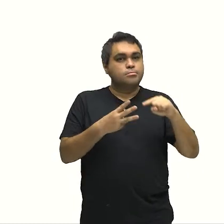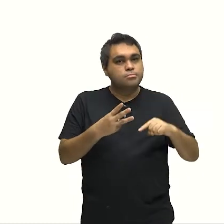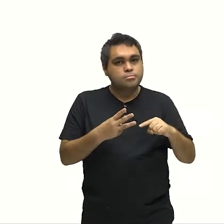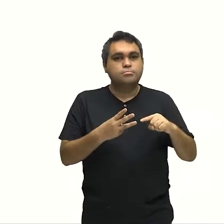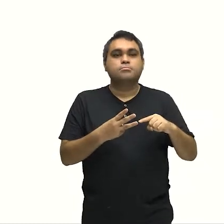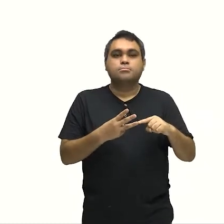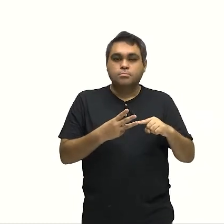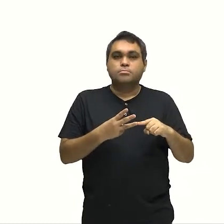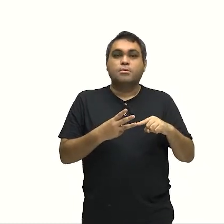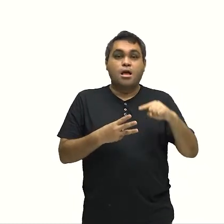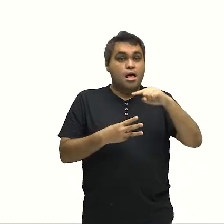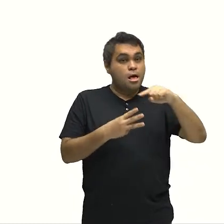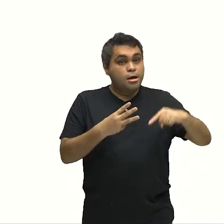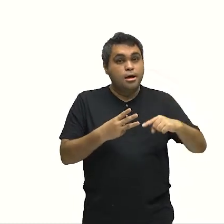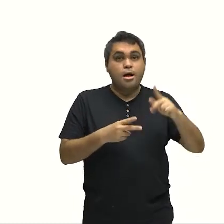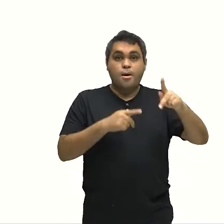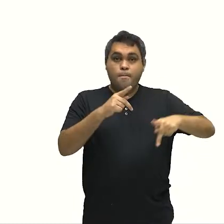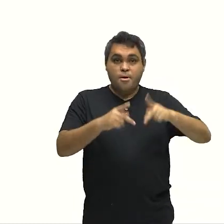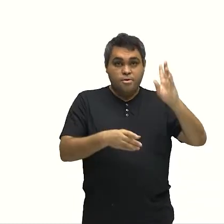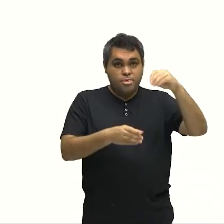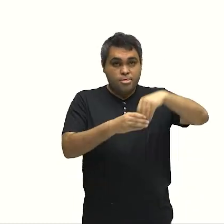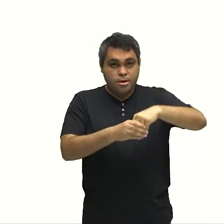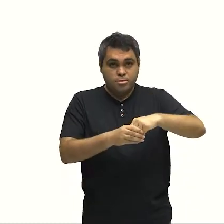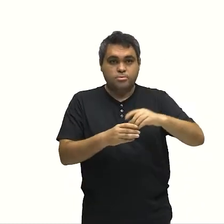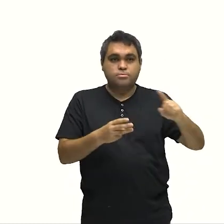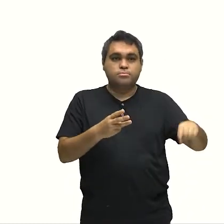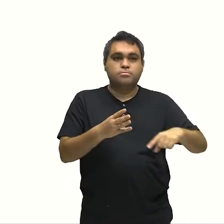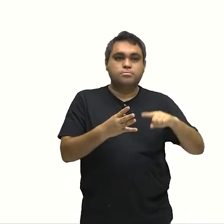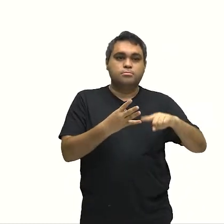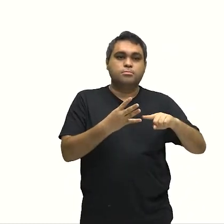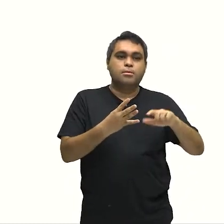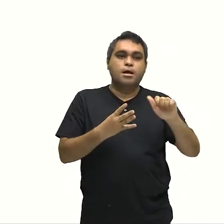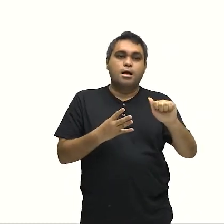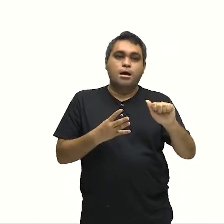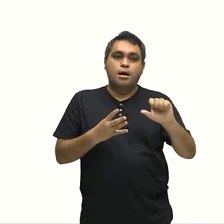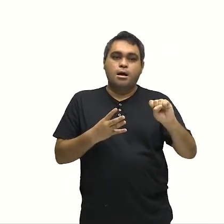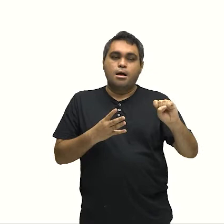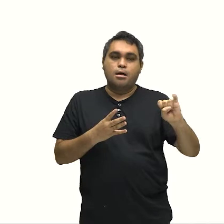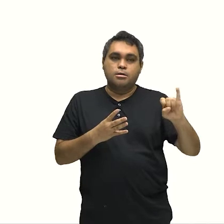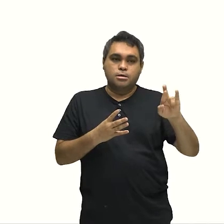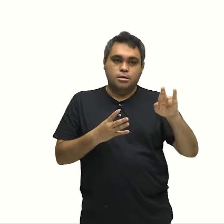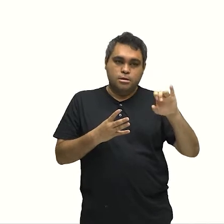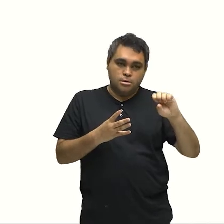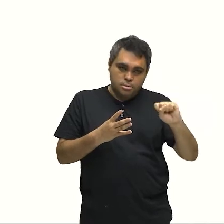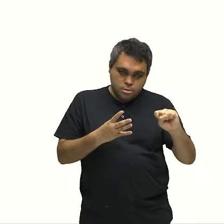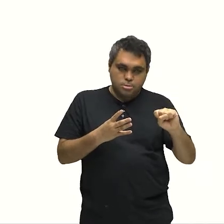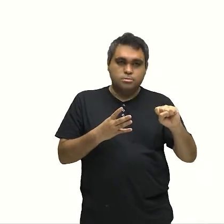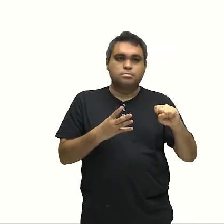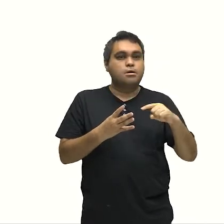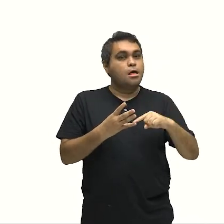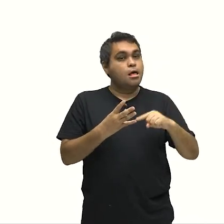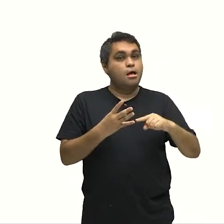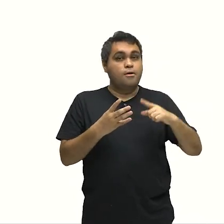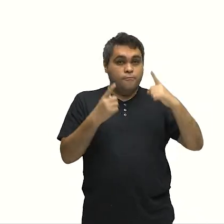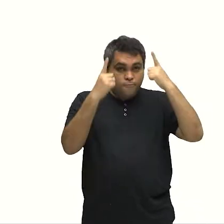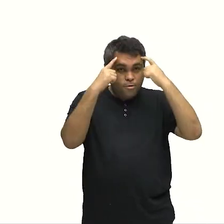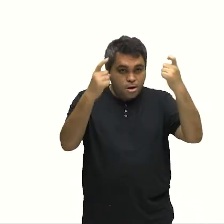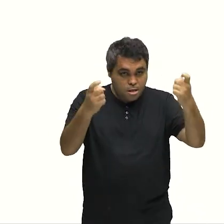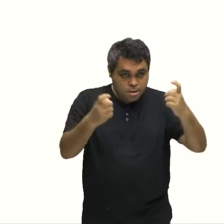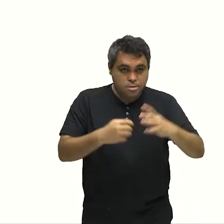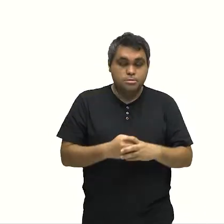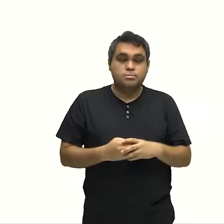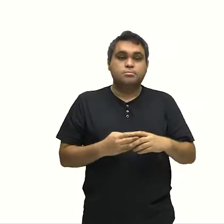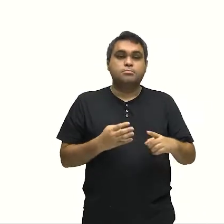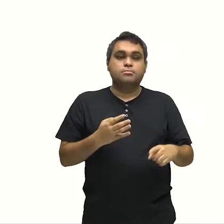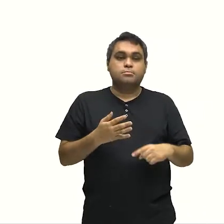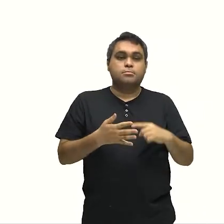caldeus, os neobabilônios. Os assírios, conhecidos aí pela sua violência. E, por fim,